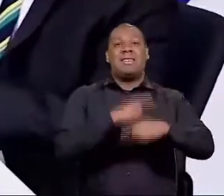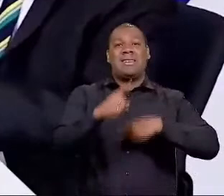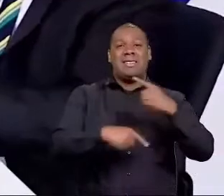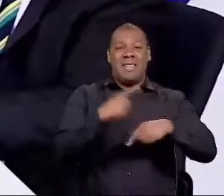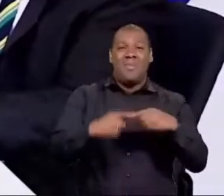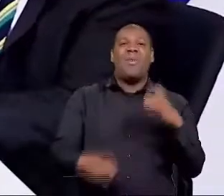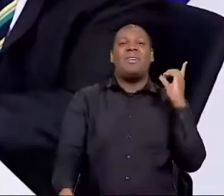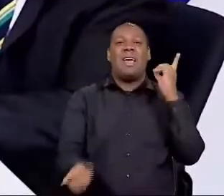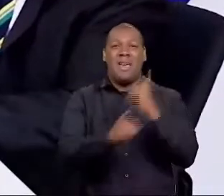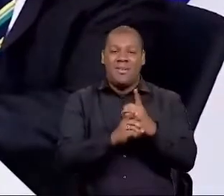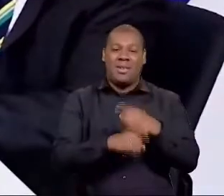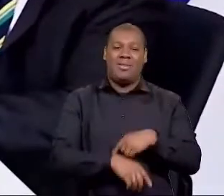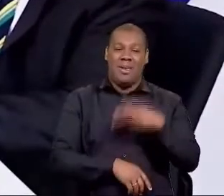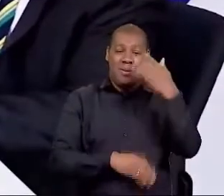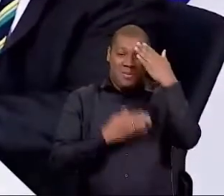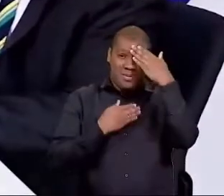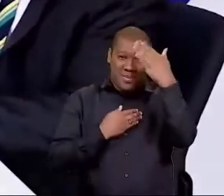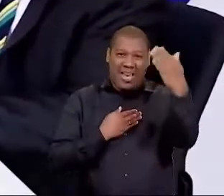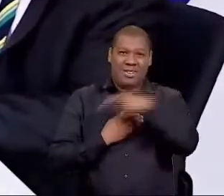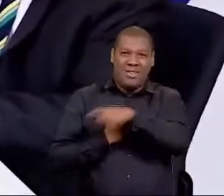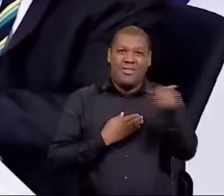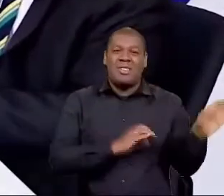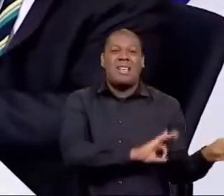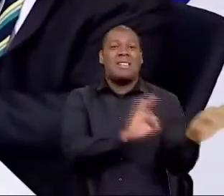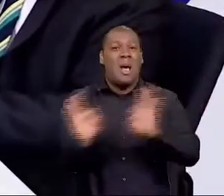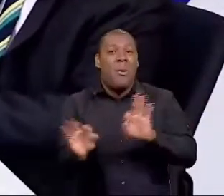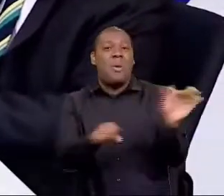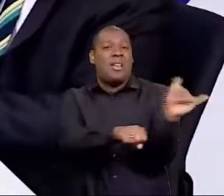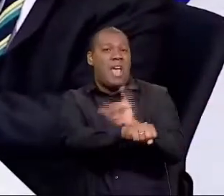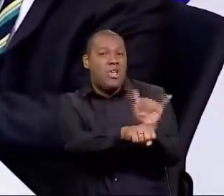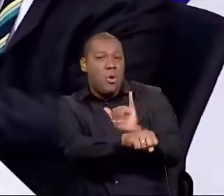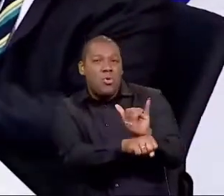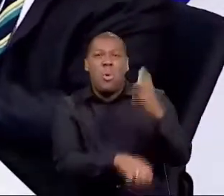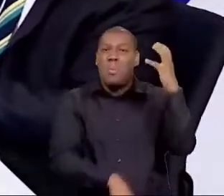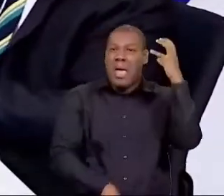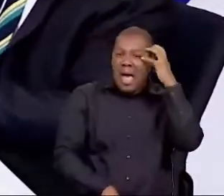nos canais do YouTube, nas rádios, enfim, todos os meios de comunicação